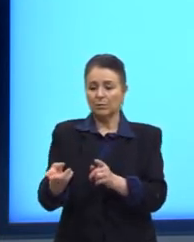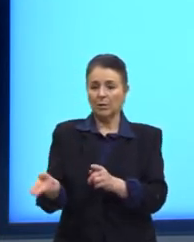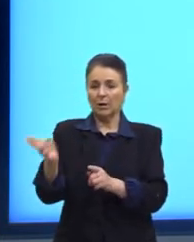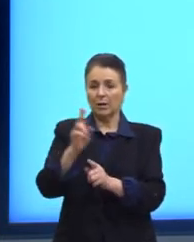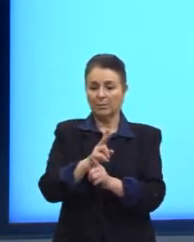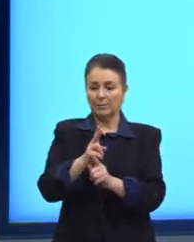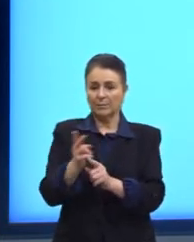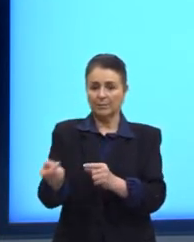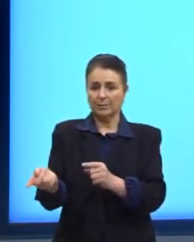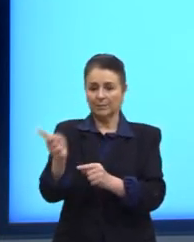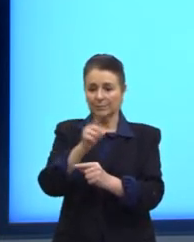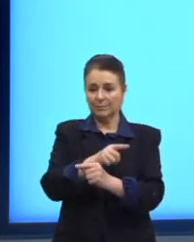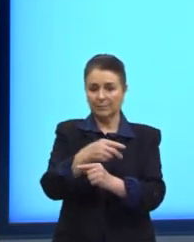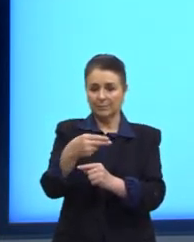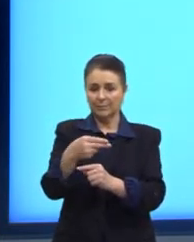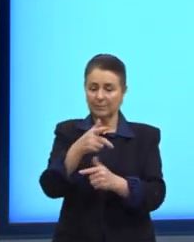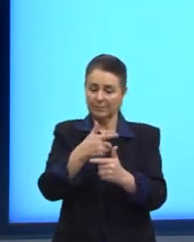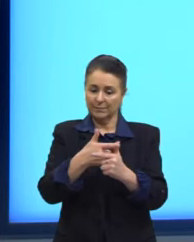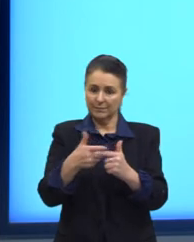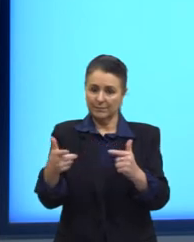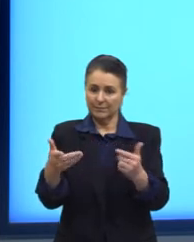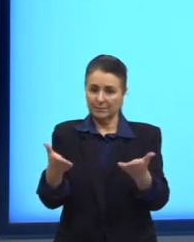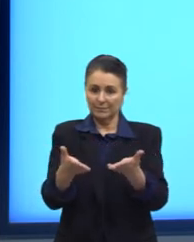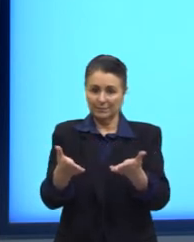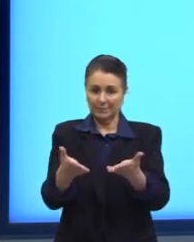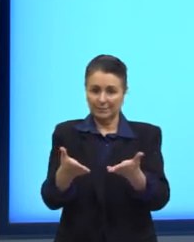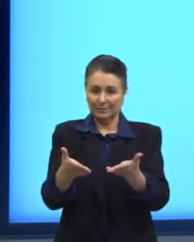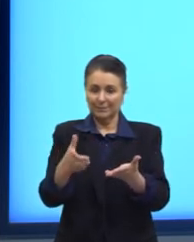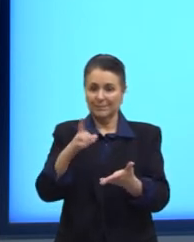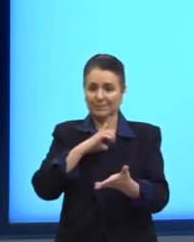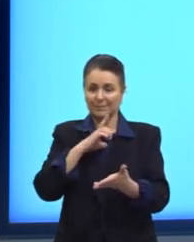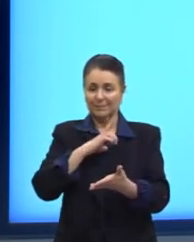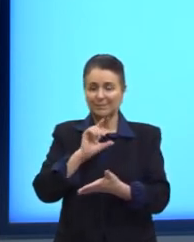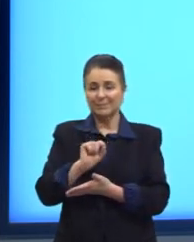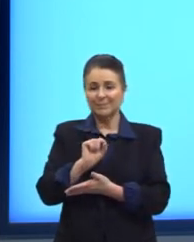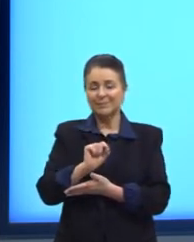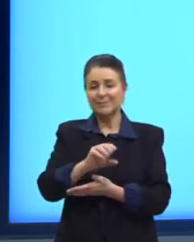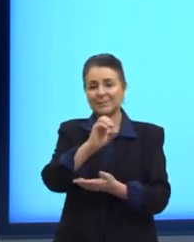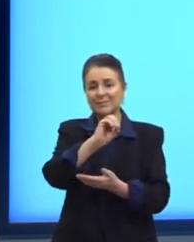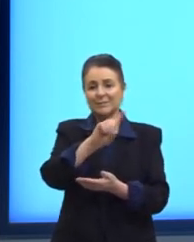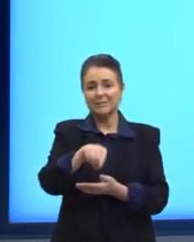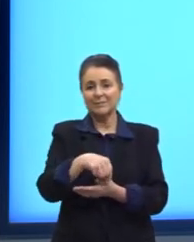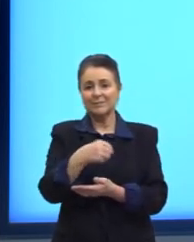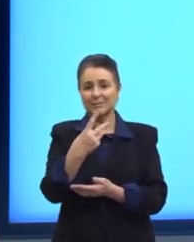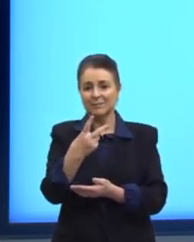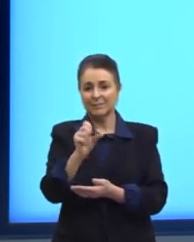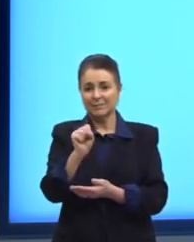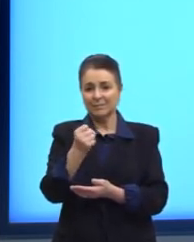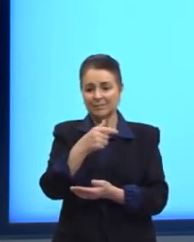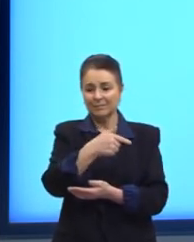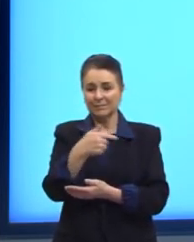utilizando a divisão aí nós teríamos o 0,2877